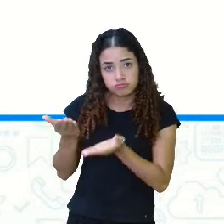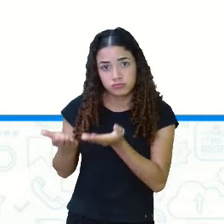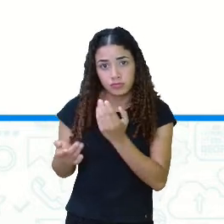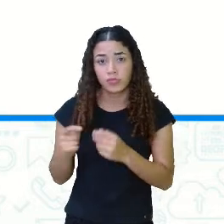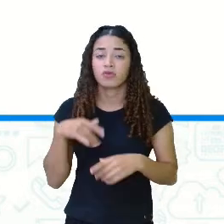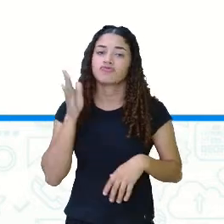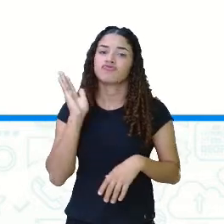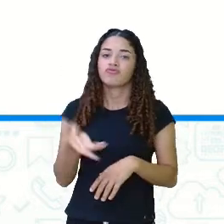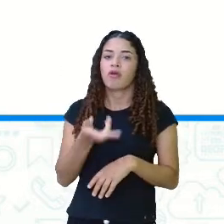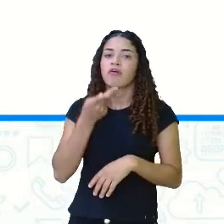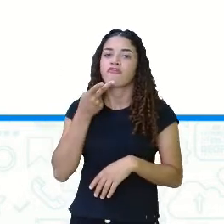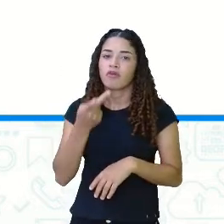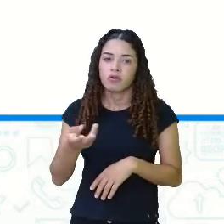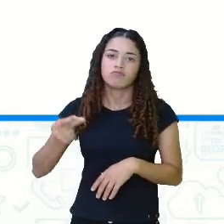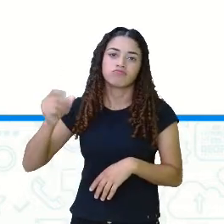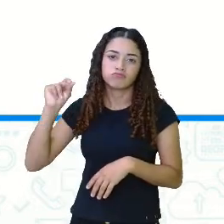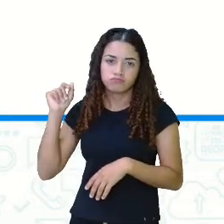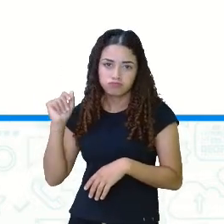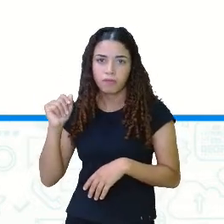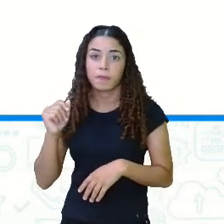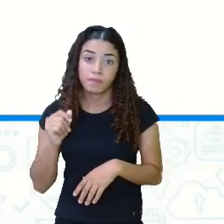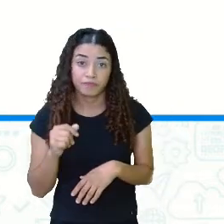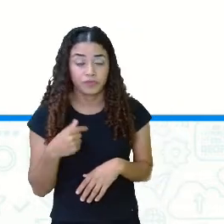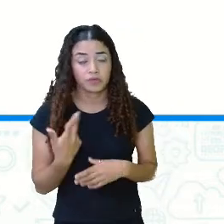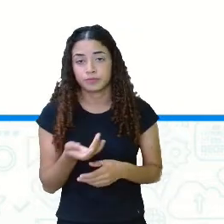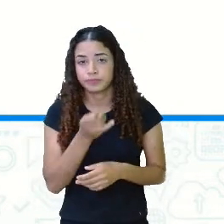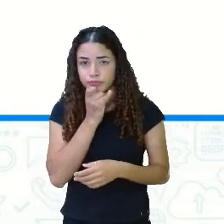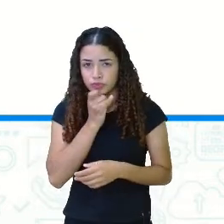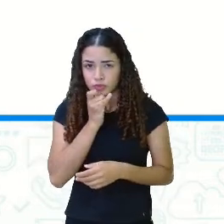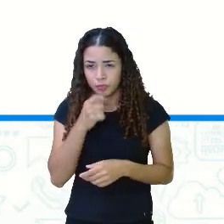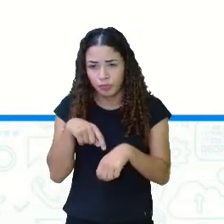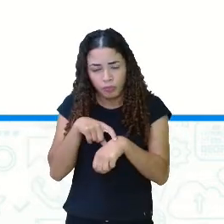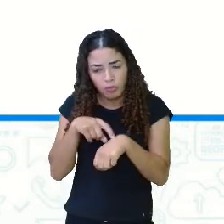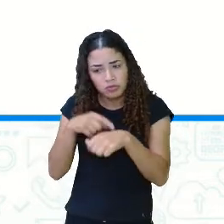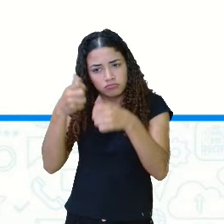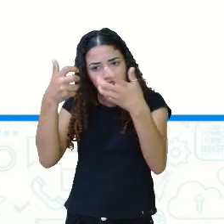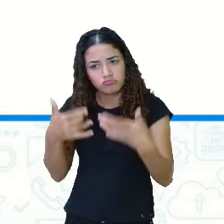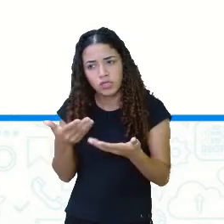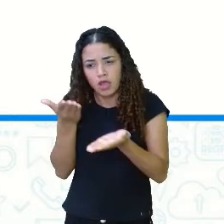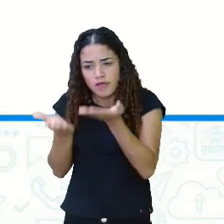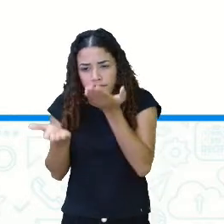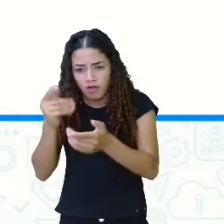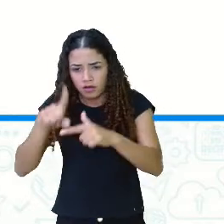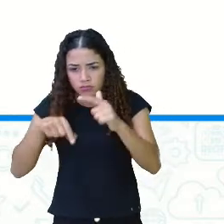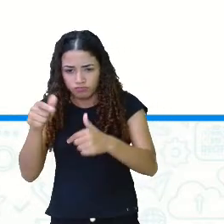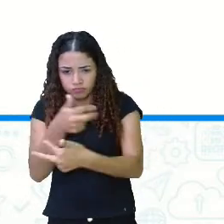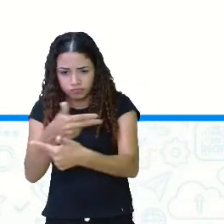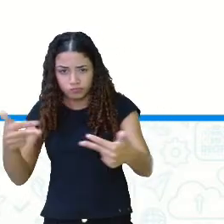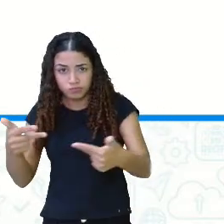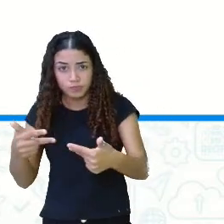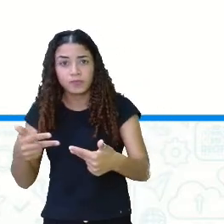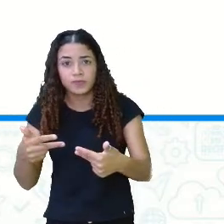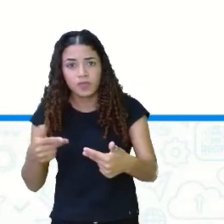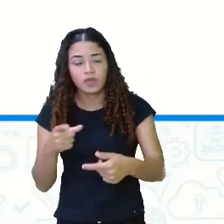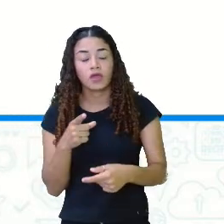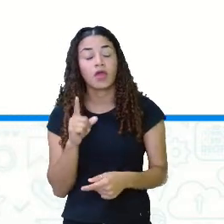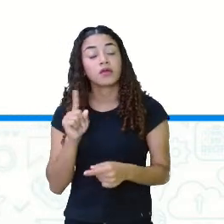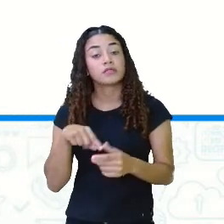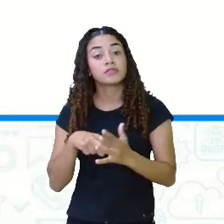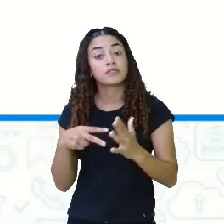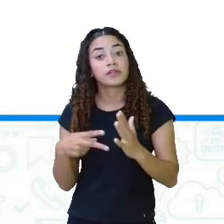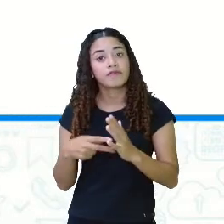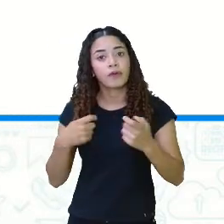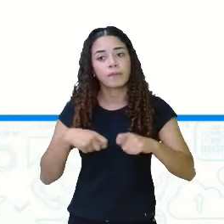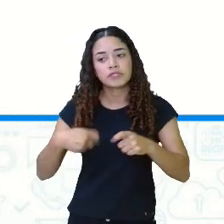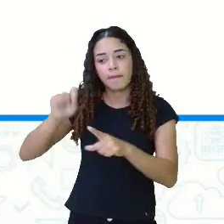já falei, inclusive, que é, quando eu falo da equivalência dos elementos, é eu colocar uma palma